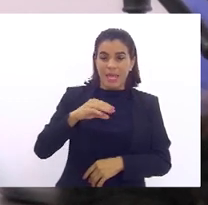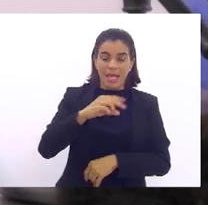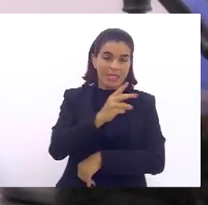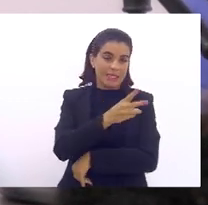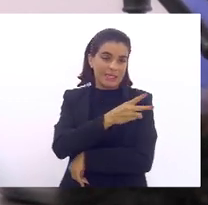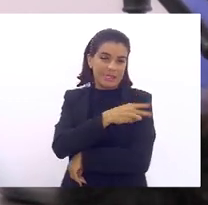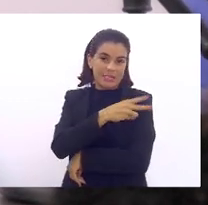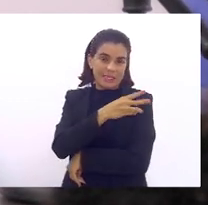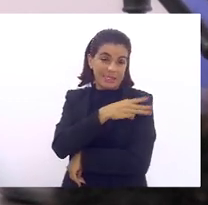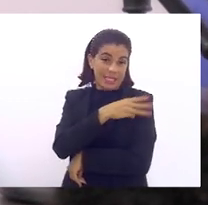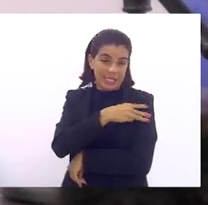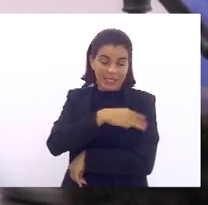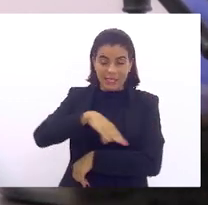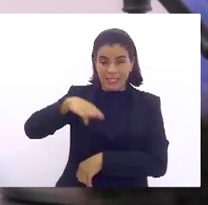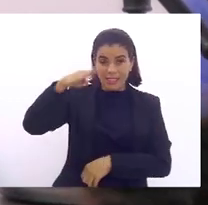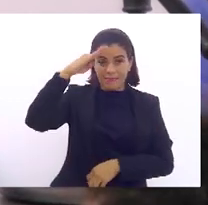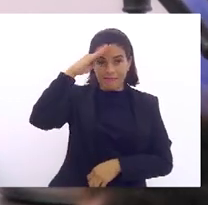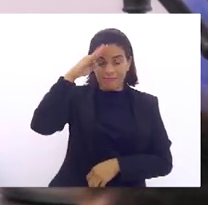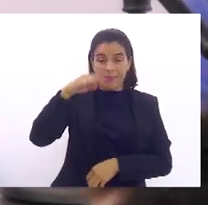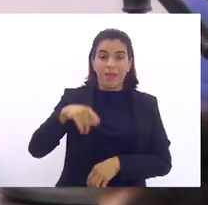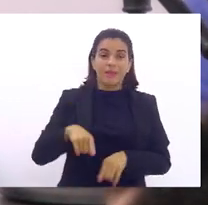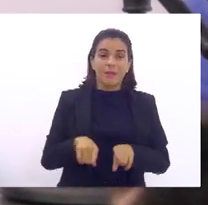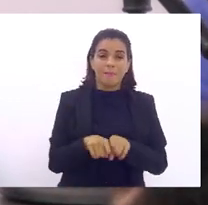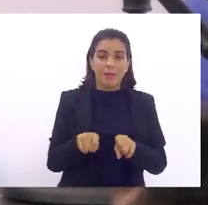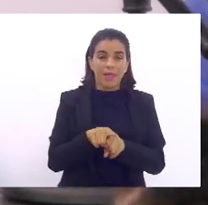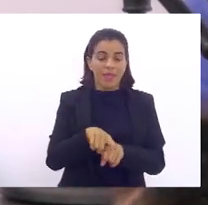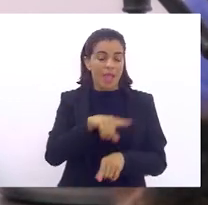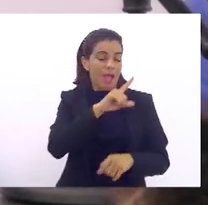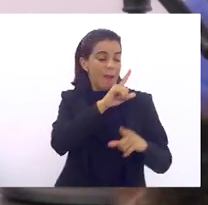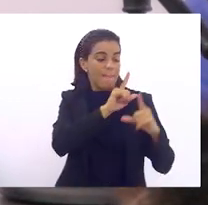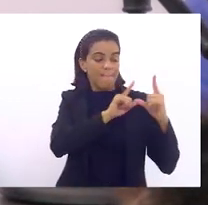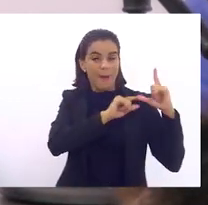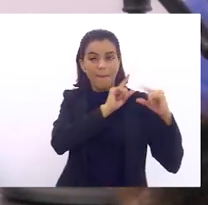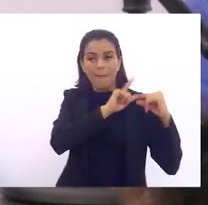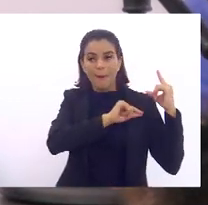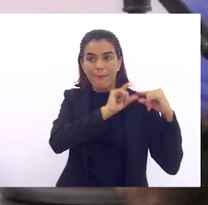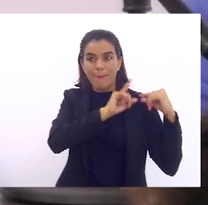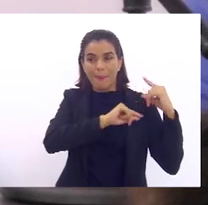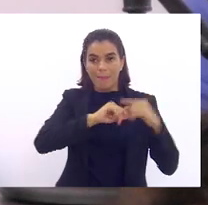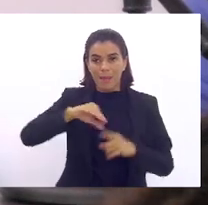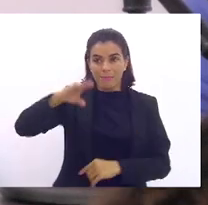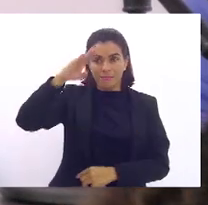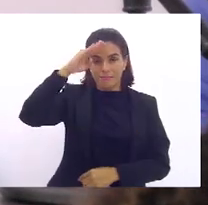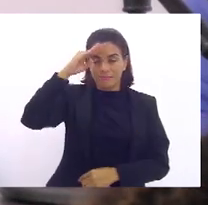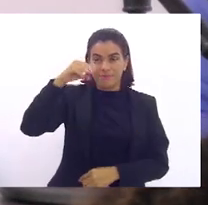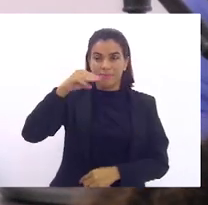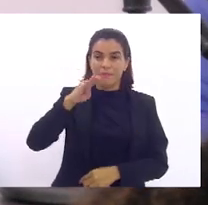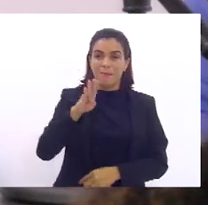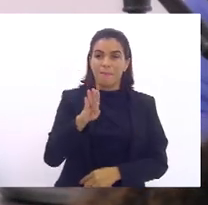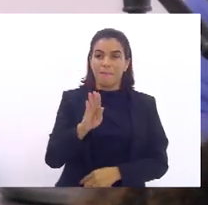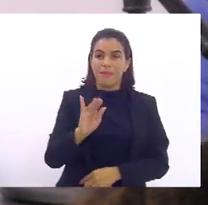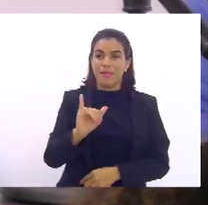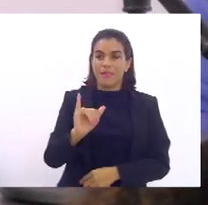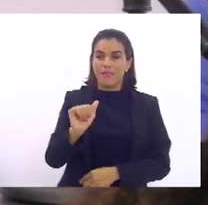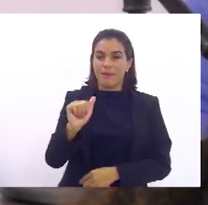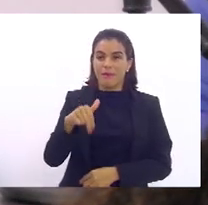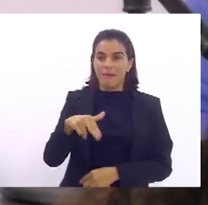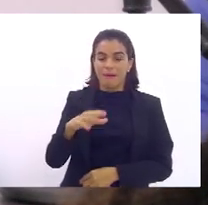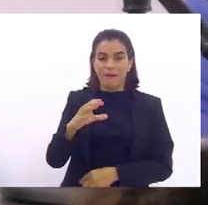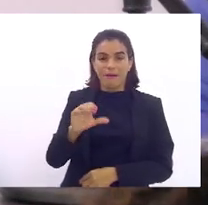Cláudia Morais a Major Bianca e tantas outras que vem eh trabalhando aí engrandecendo